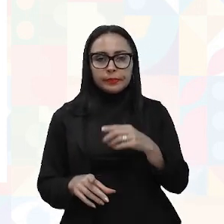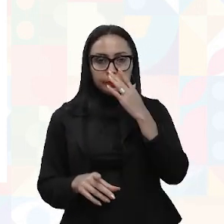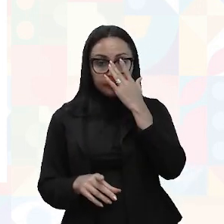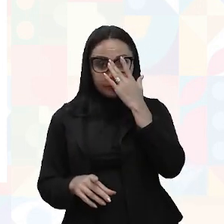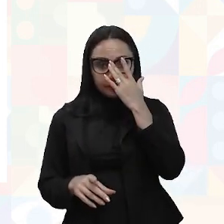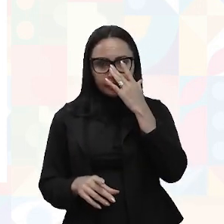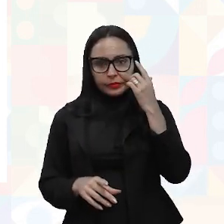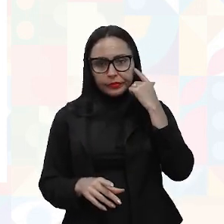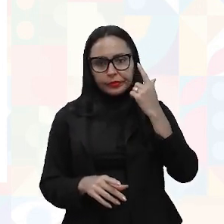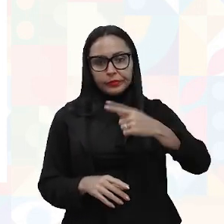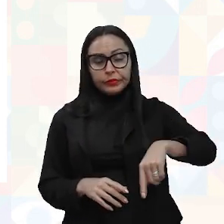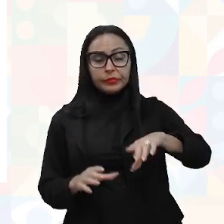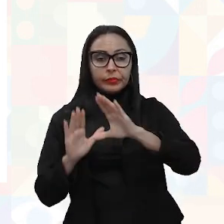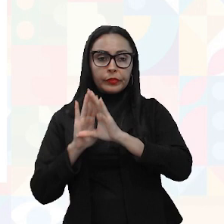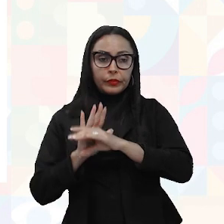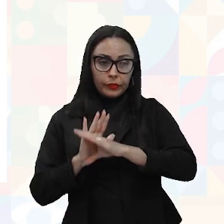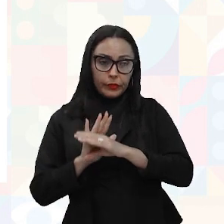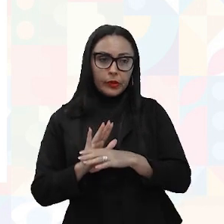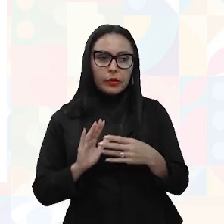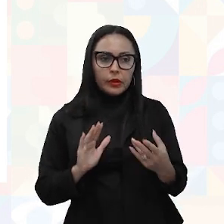Frasca traz esse conceito de que, tipo,